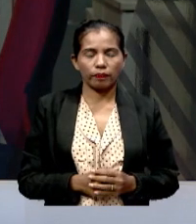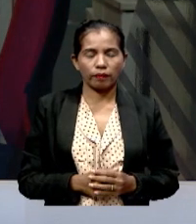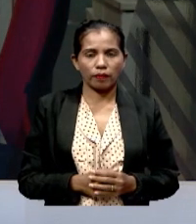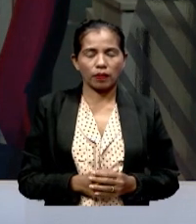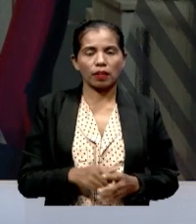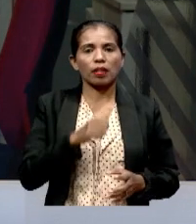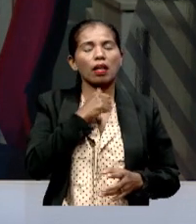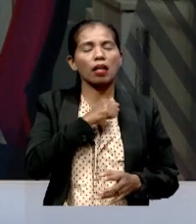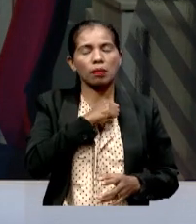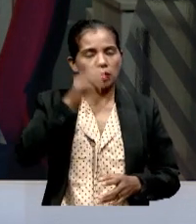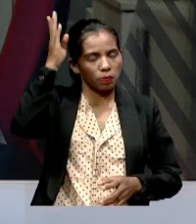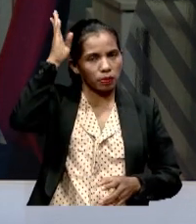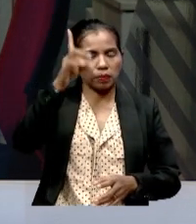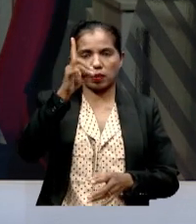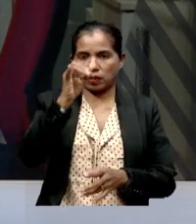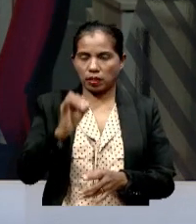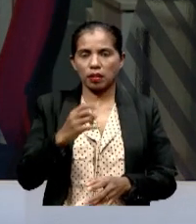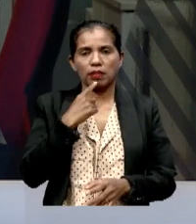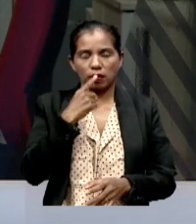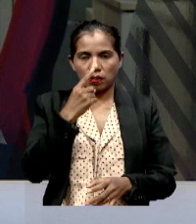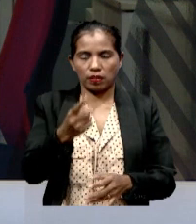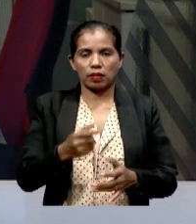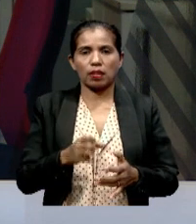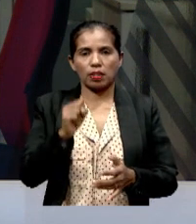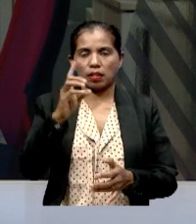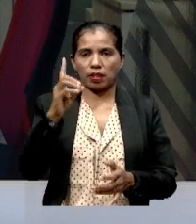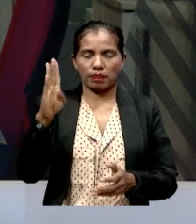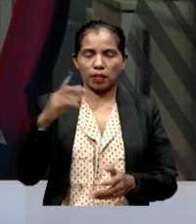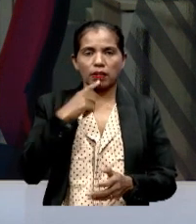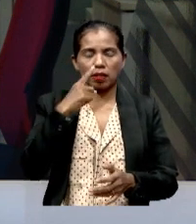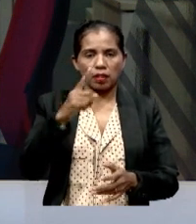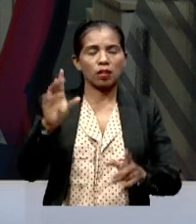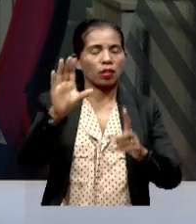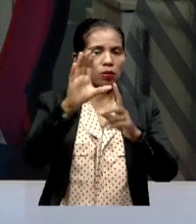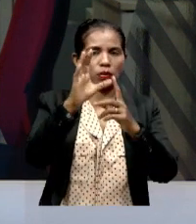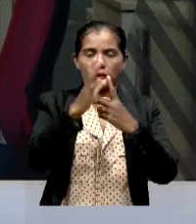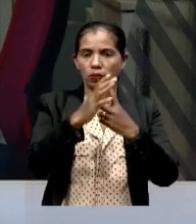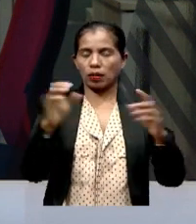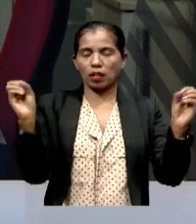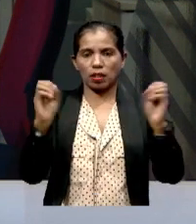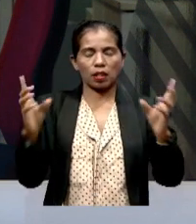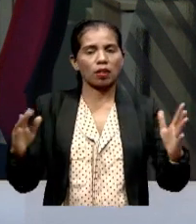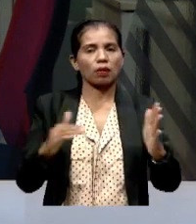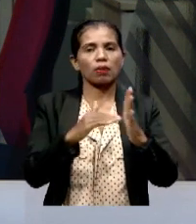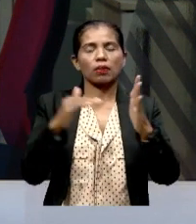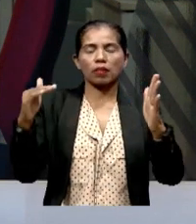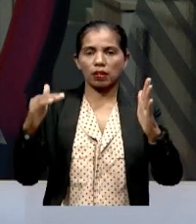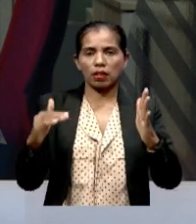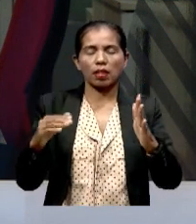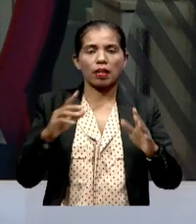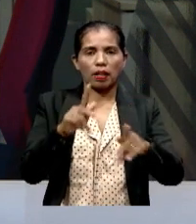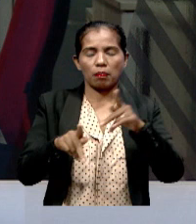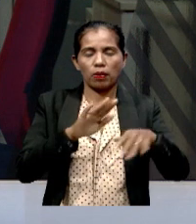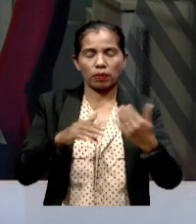Arcebispo Arquidiocese de Lidon Virgilio Carmo da Silva HDB Hateteng, cultura la contra sarani católica anifiar.